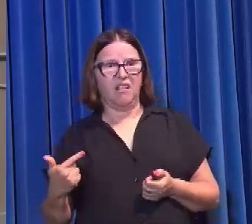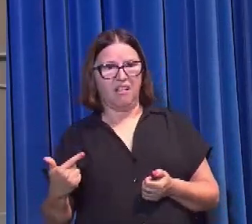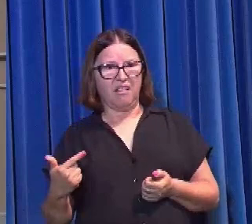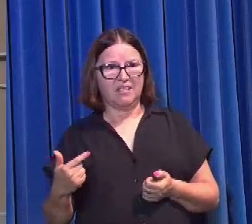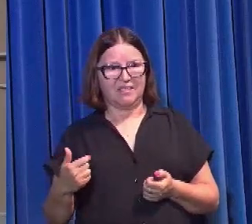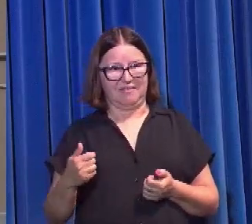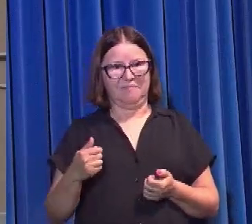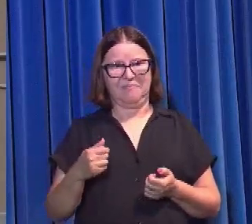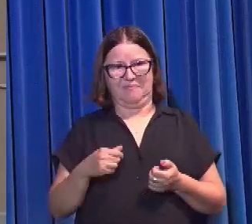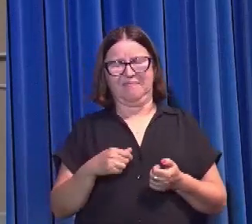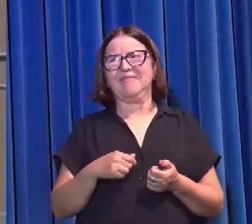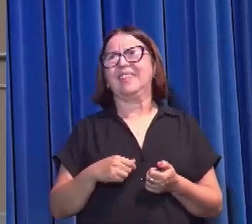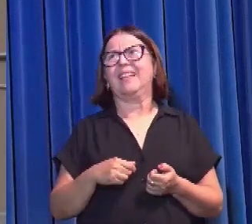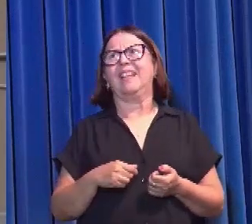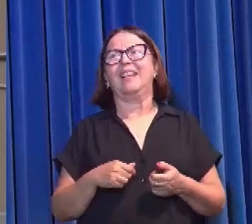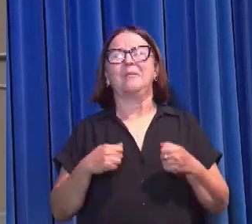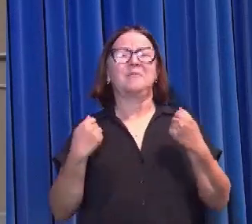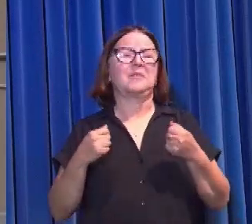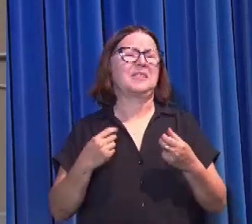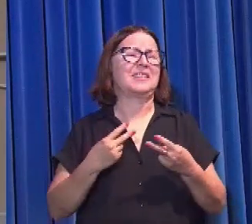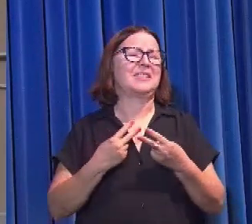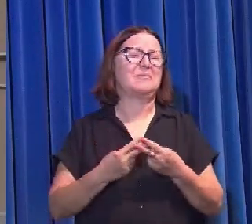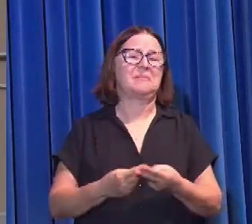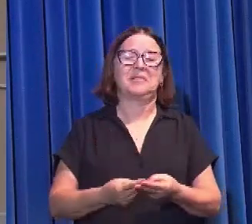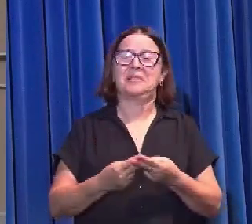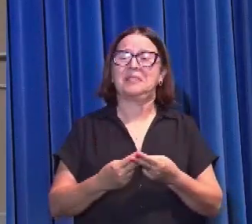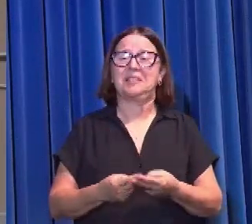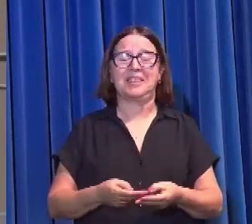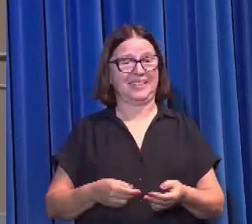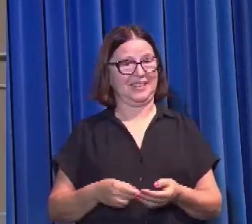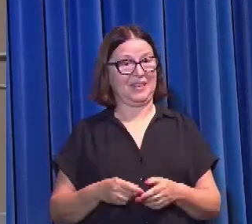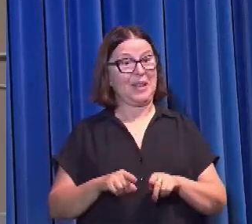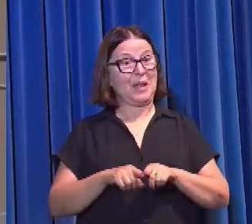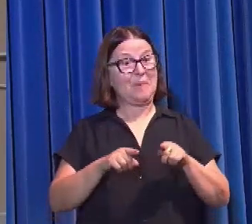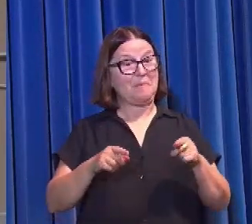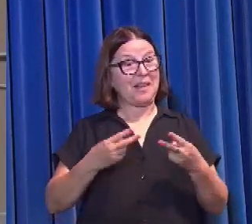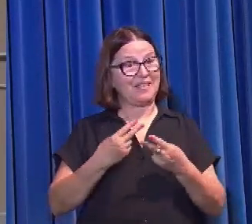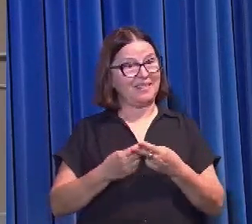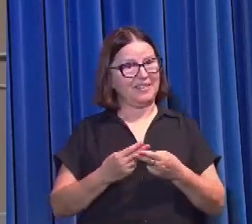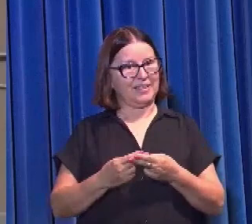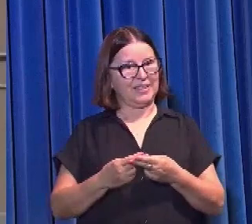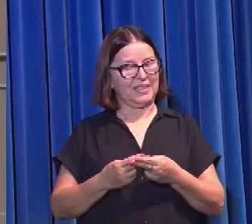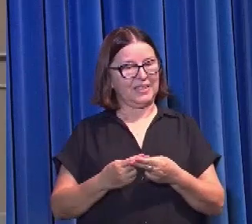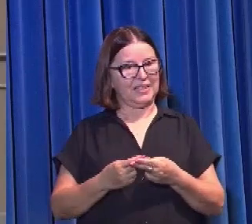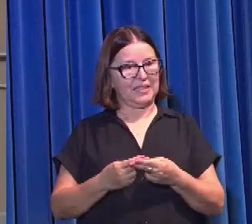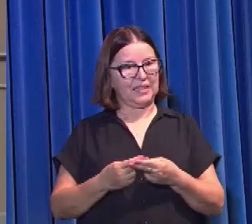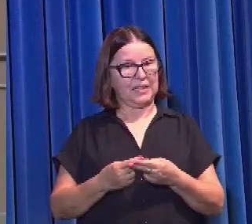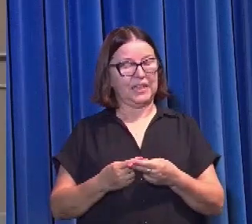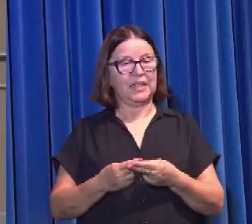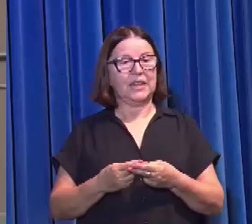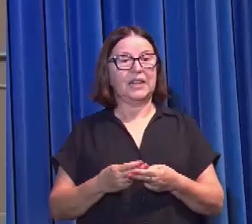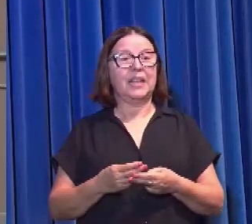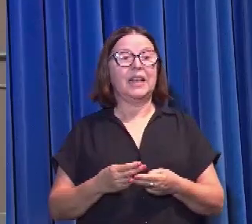Mas longanimidade não é esse tipo de paciência. Longanimidade, irmãos, é a paciência com o pecado do irmão.